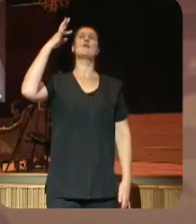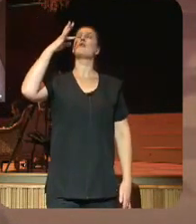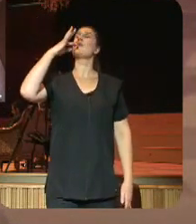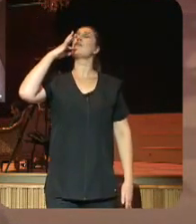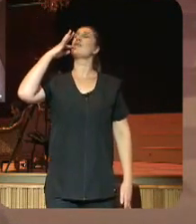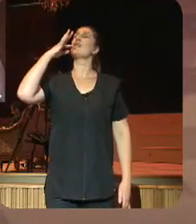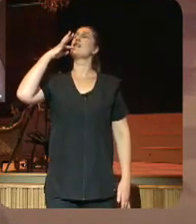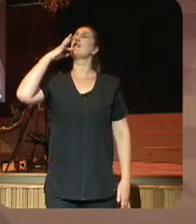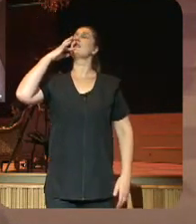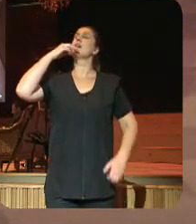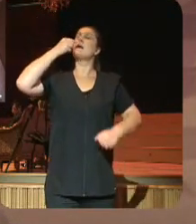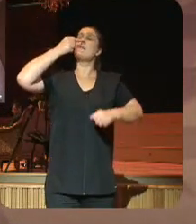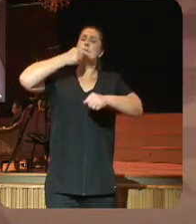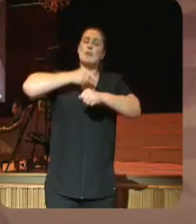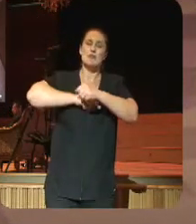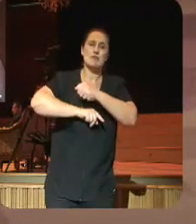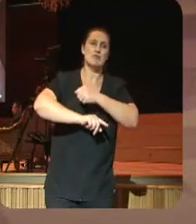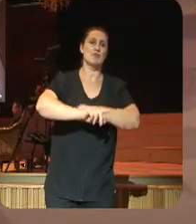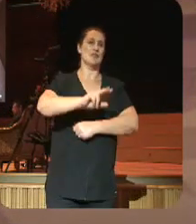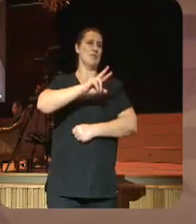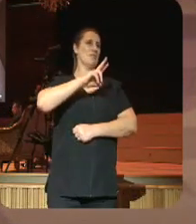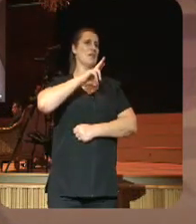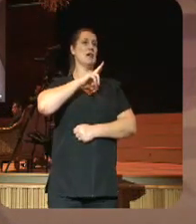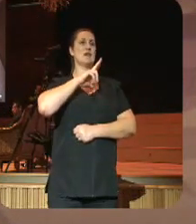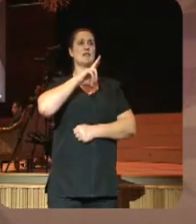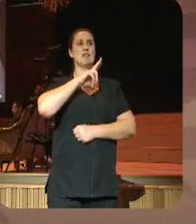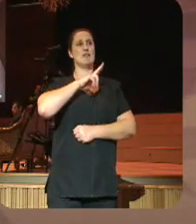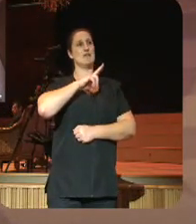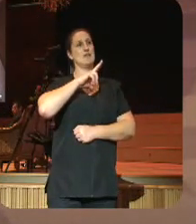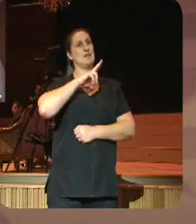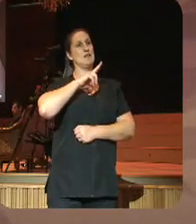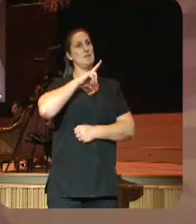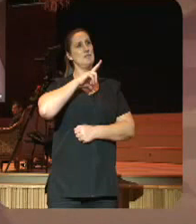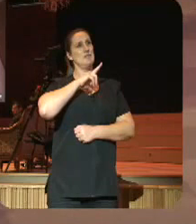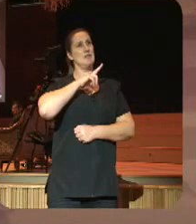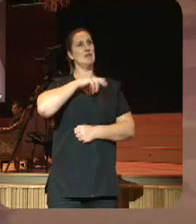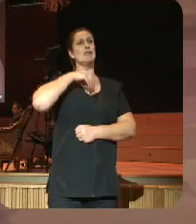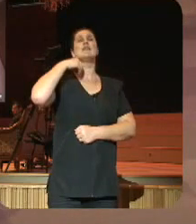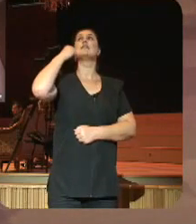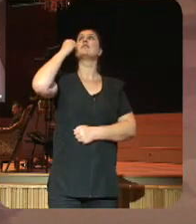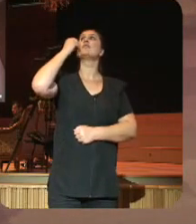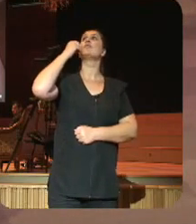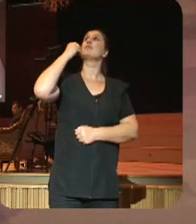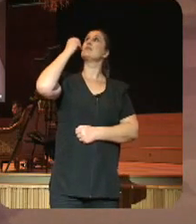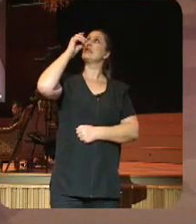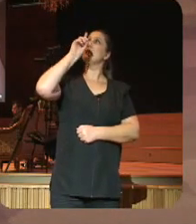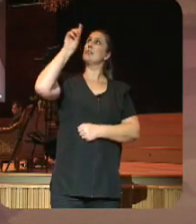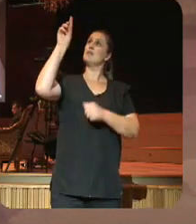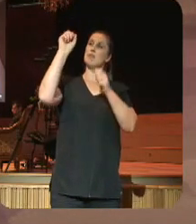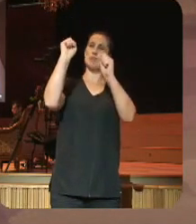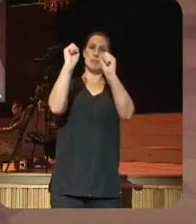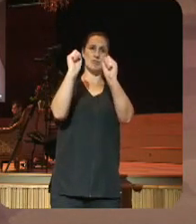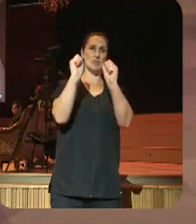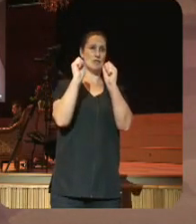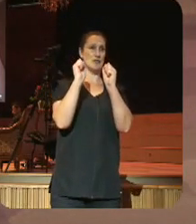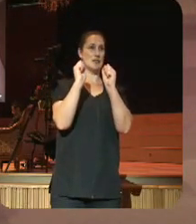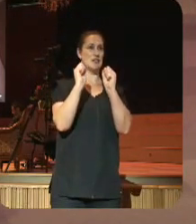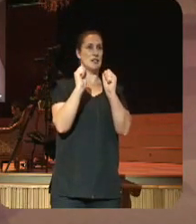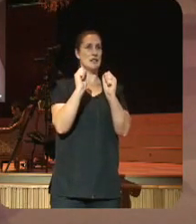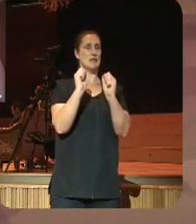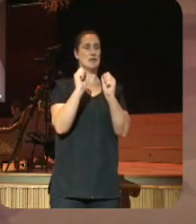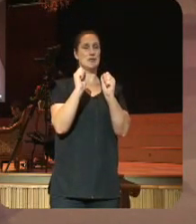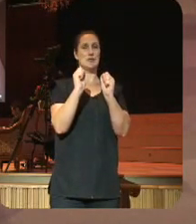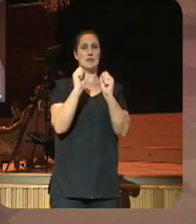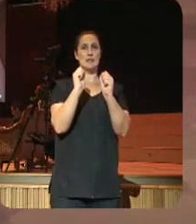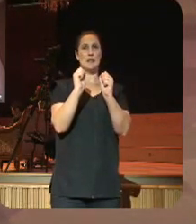íntima e pessoalmente, para a gente desfrutar do poder de Deus, para a gente